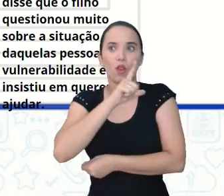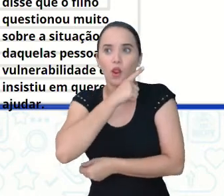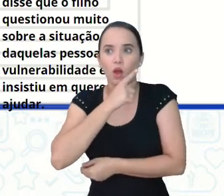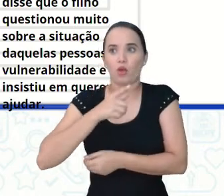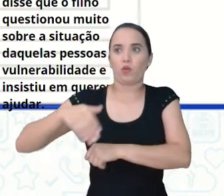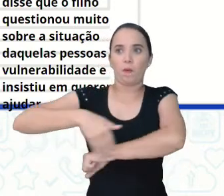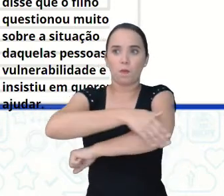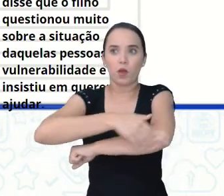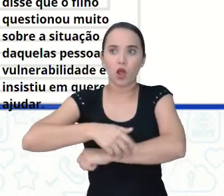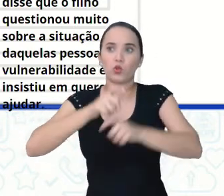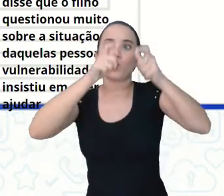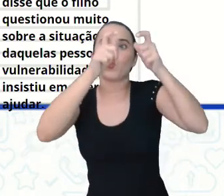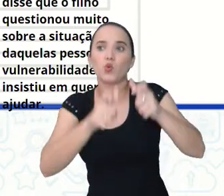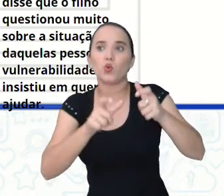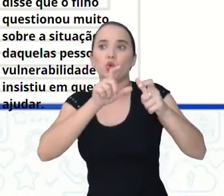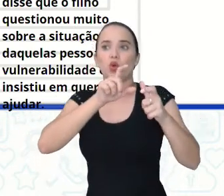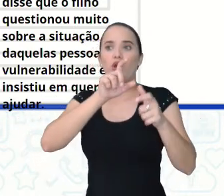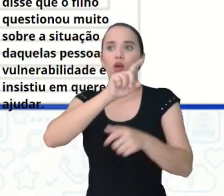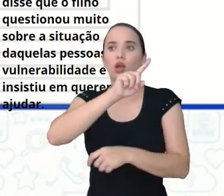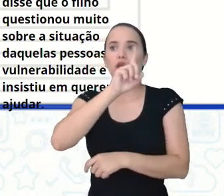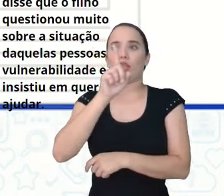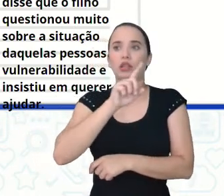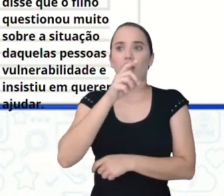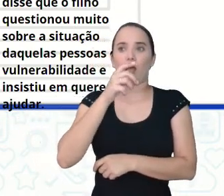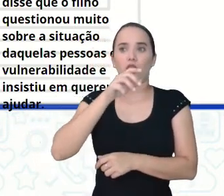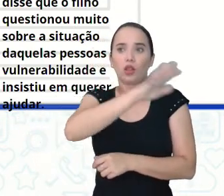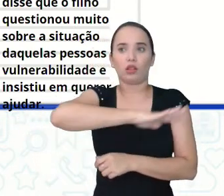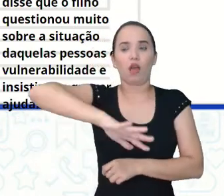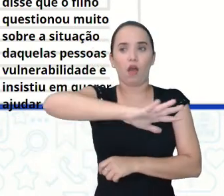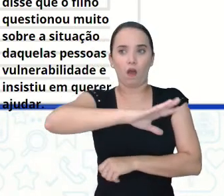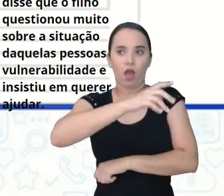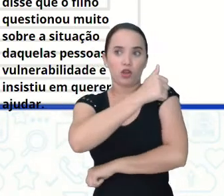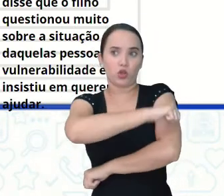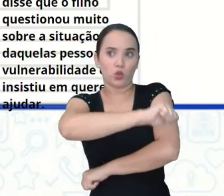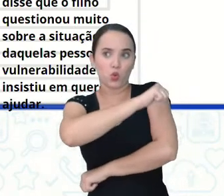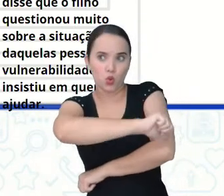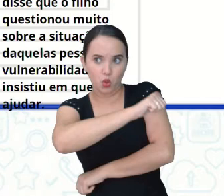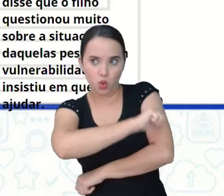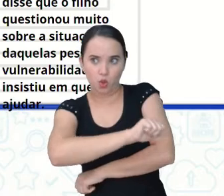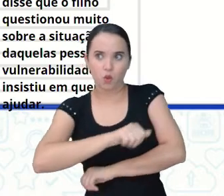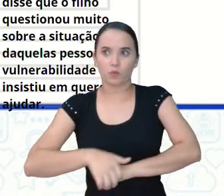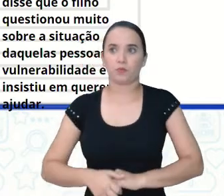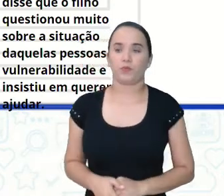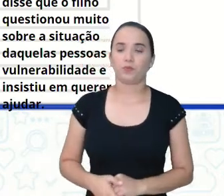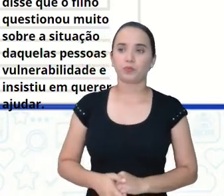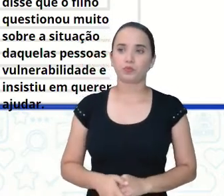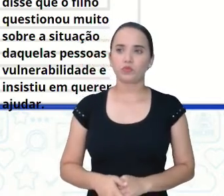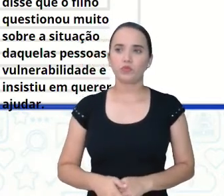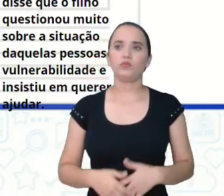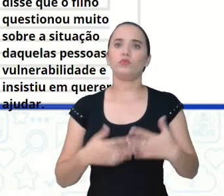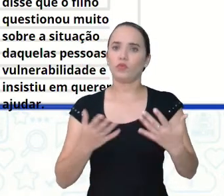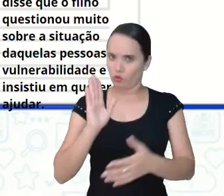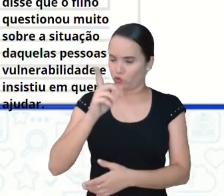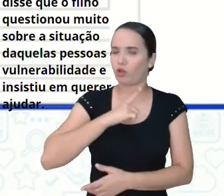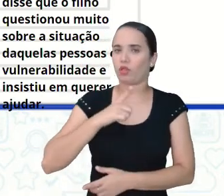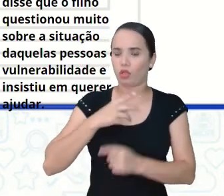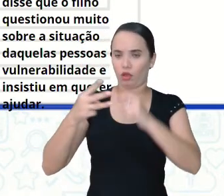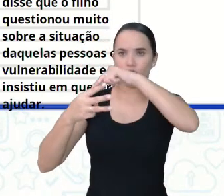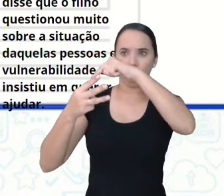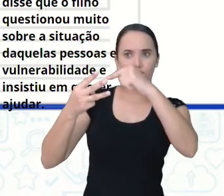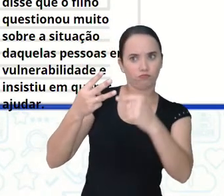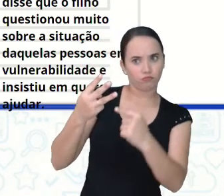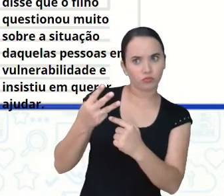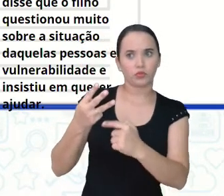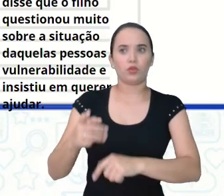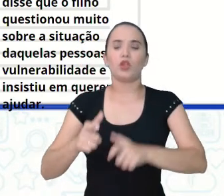já deu muitas informações aí seguidas. Ele diz quem fez, Baruque, o que fez, doação de